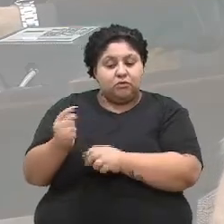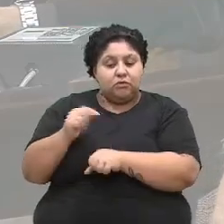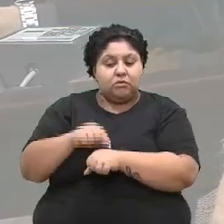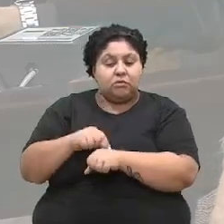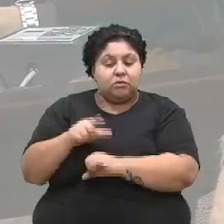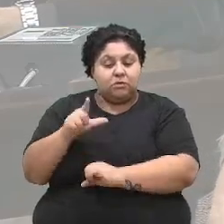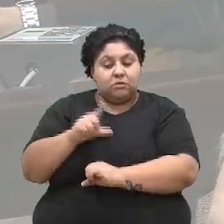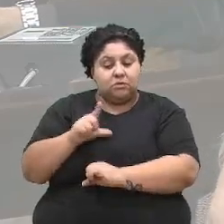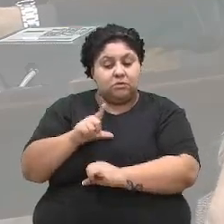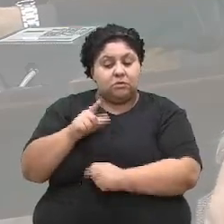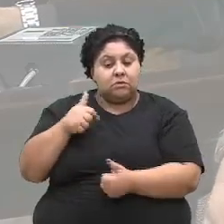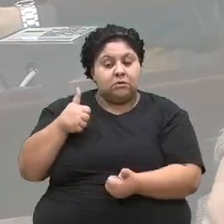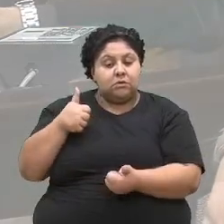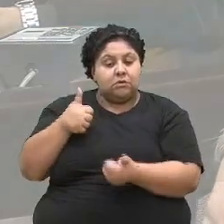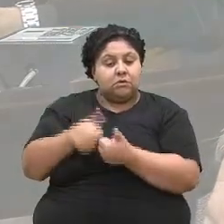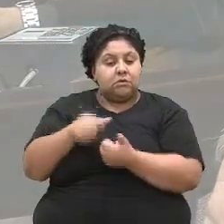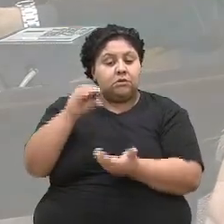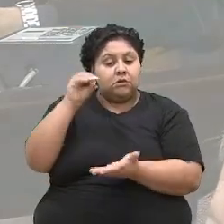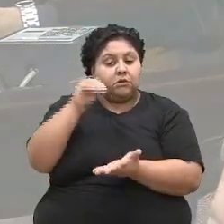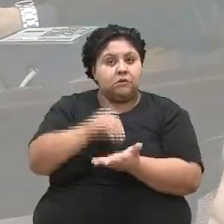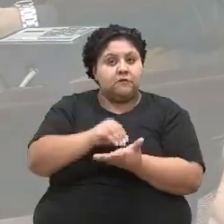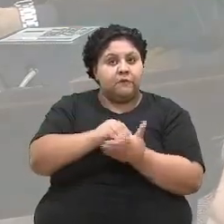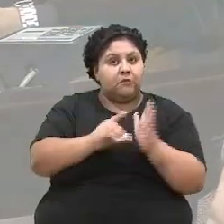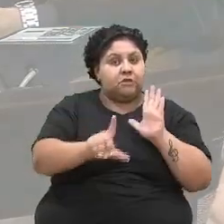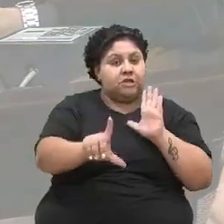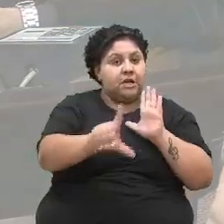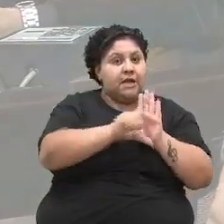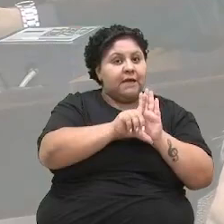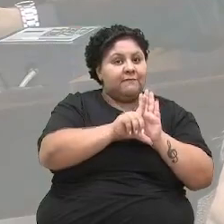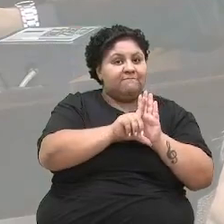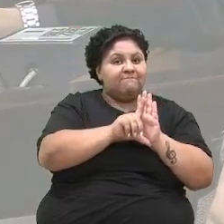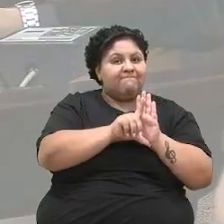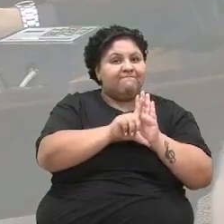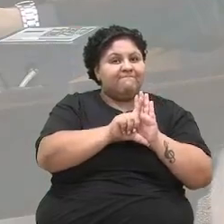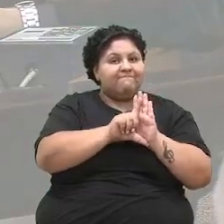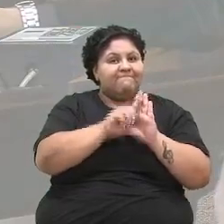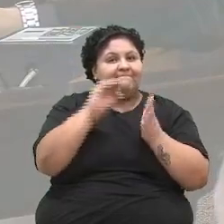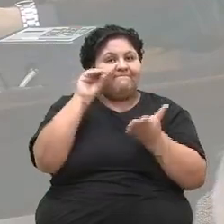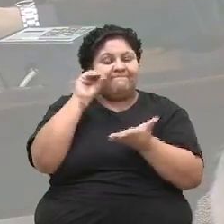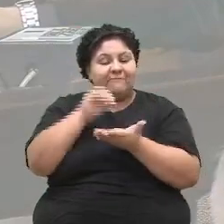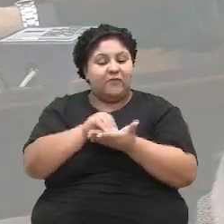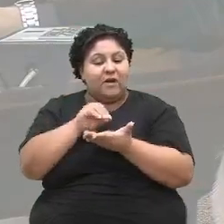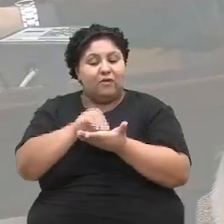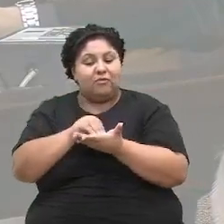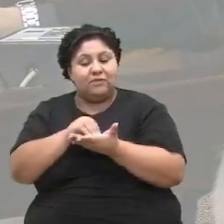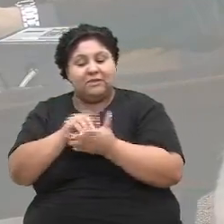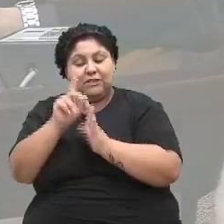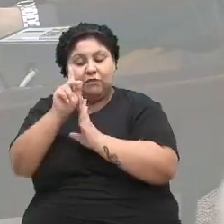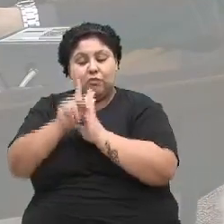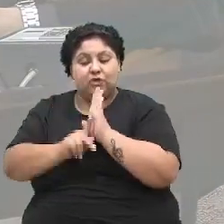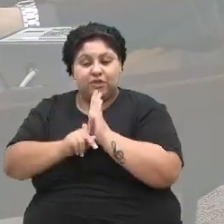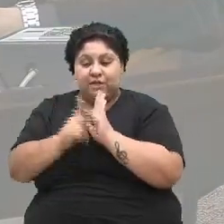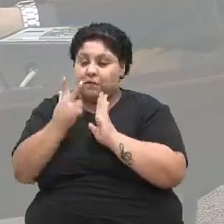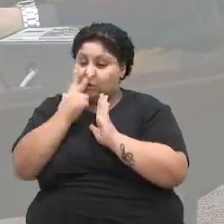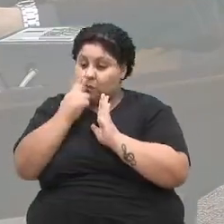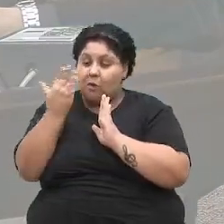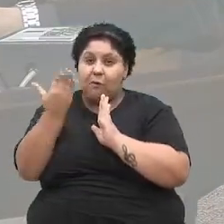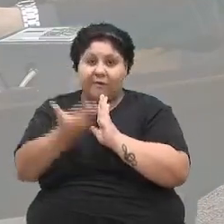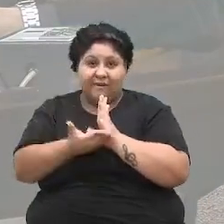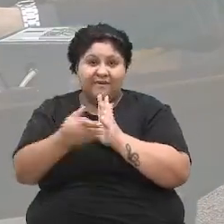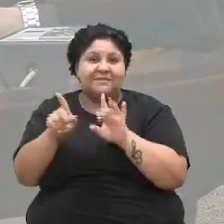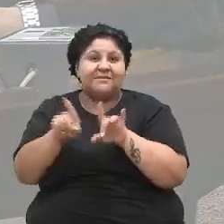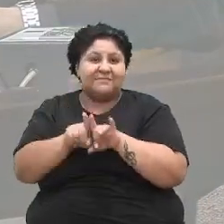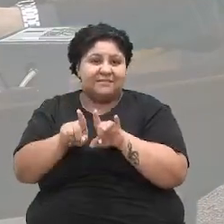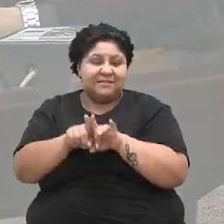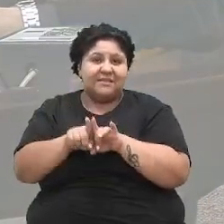aí, através da falta de legislação, por falta de termos projetos assim, que eu tenho certeza que estaremos